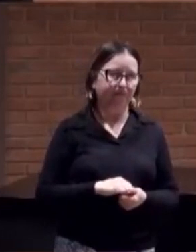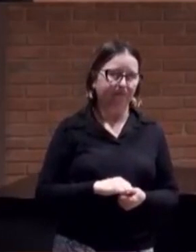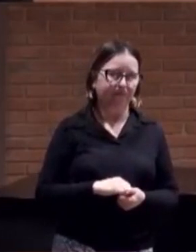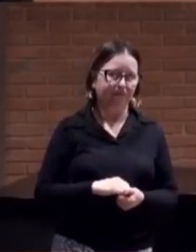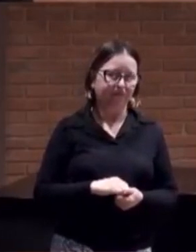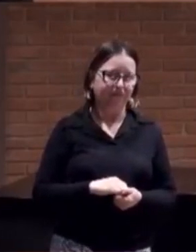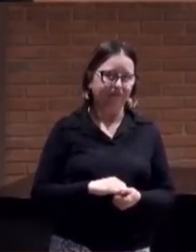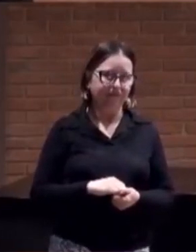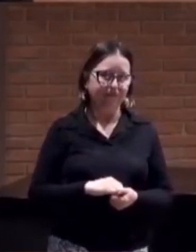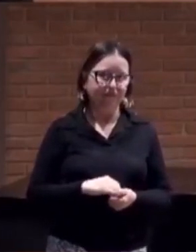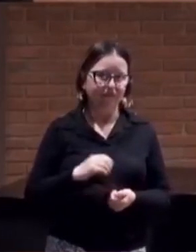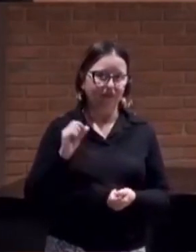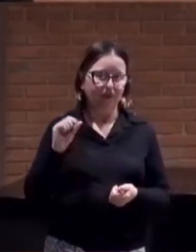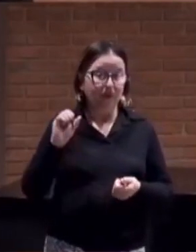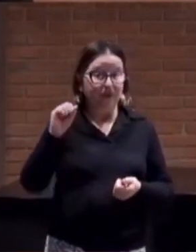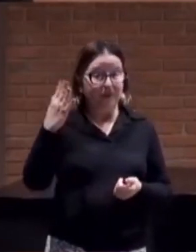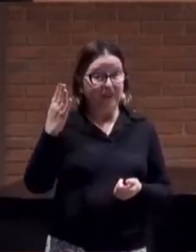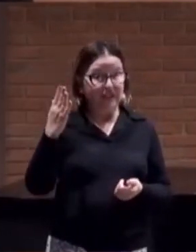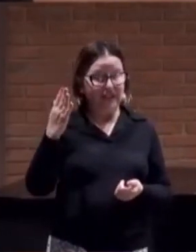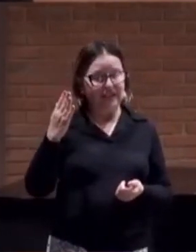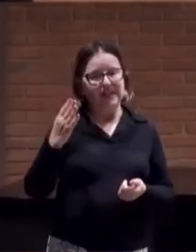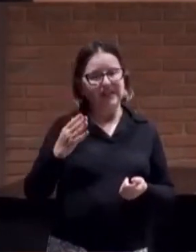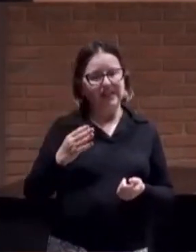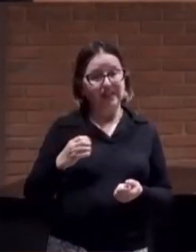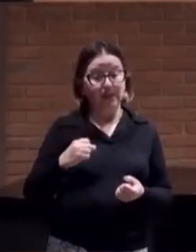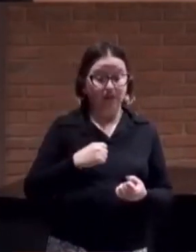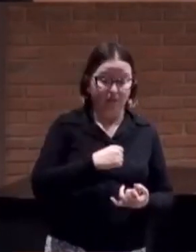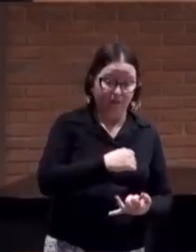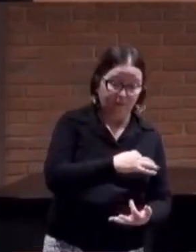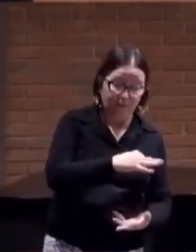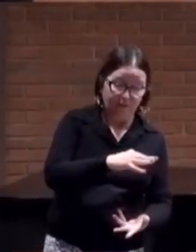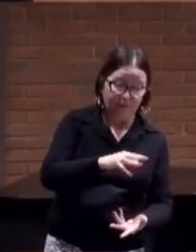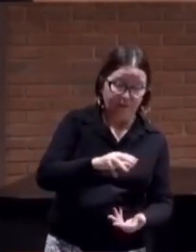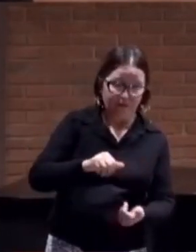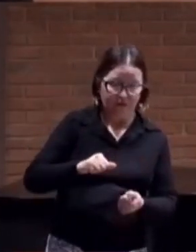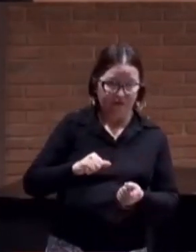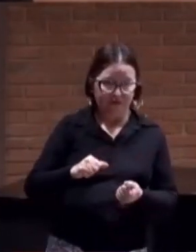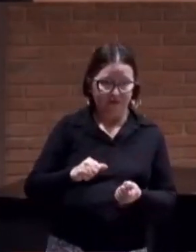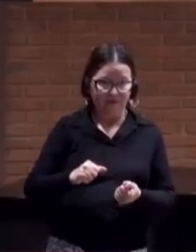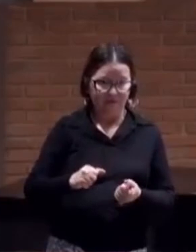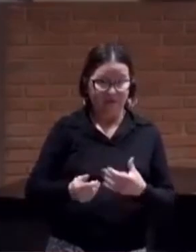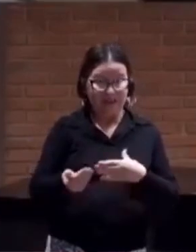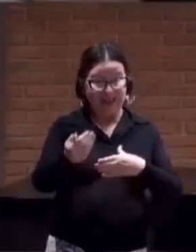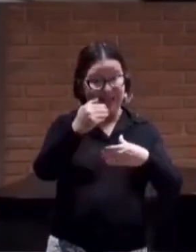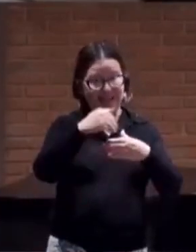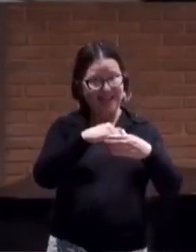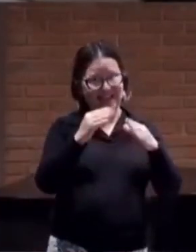E o que acontece muitas vezes é que o mundo entra na igreja.